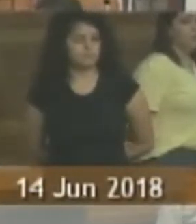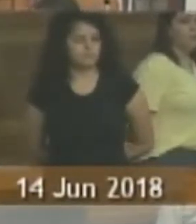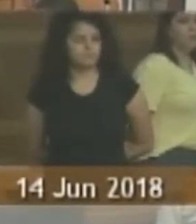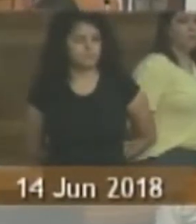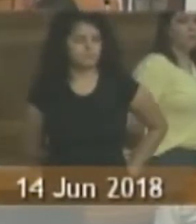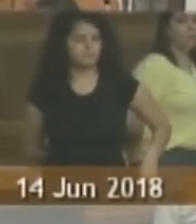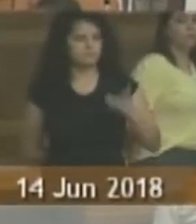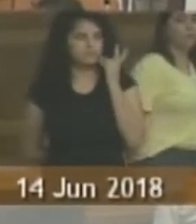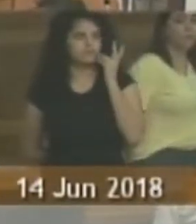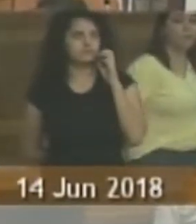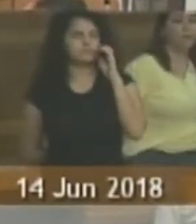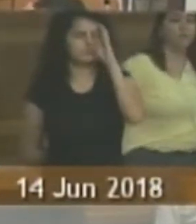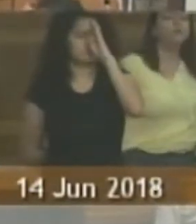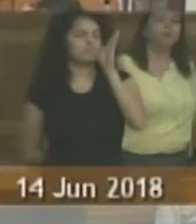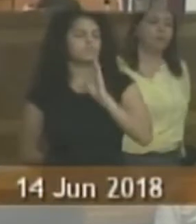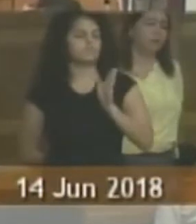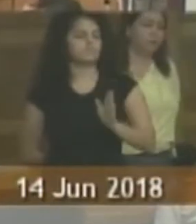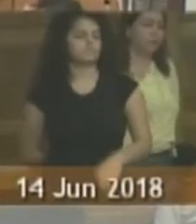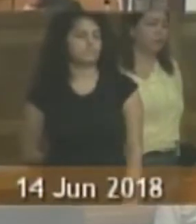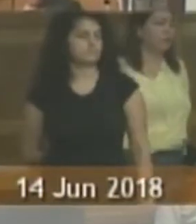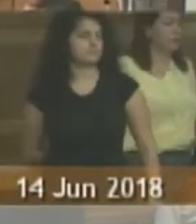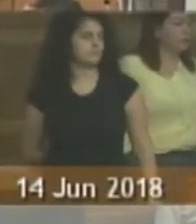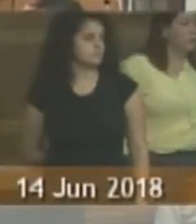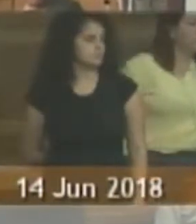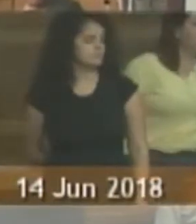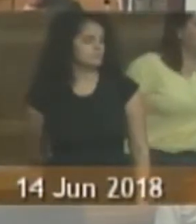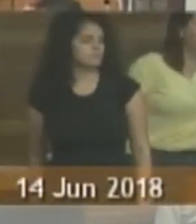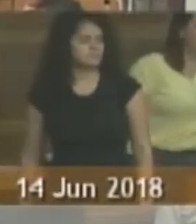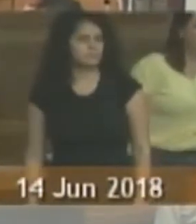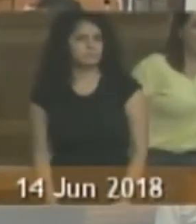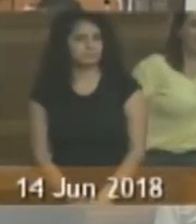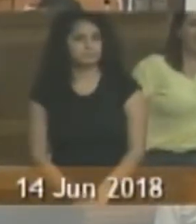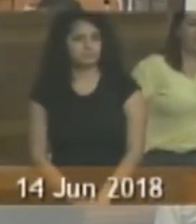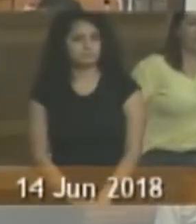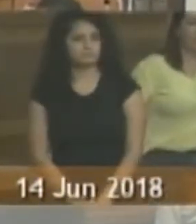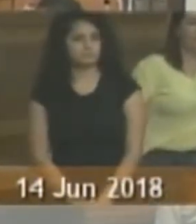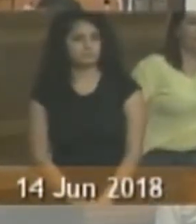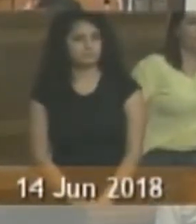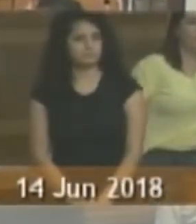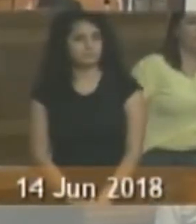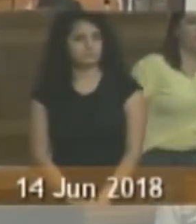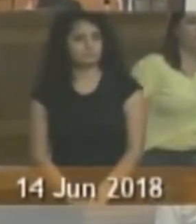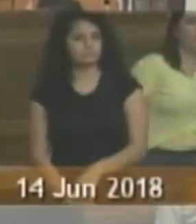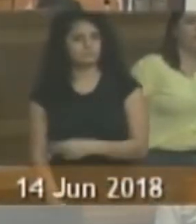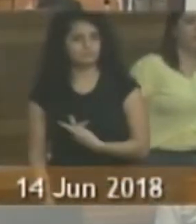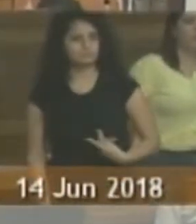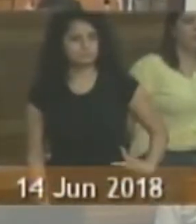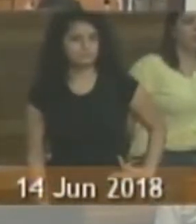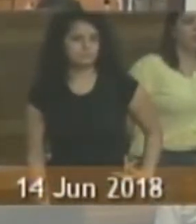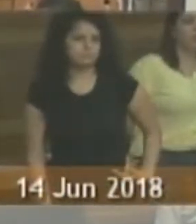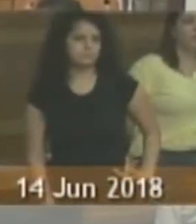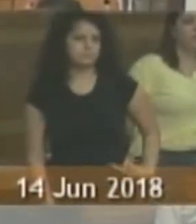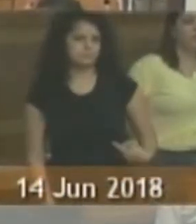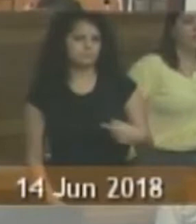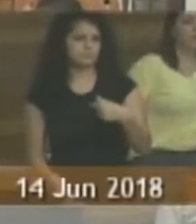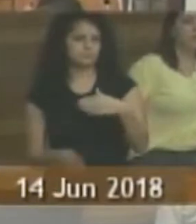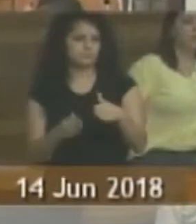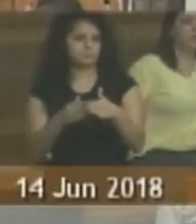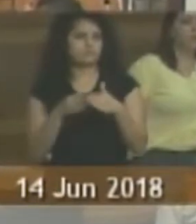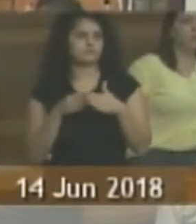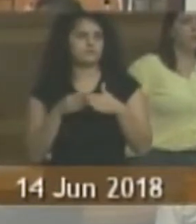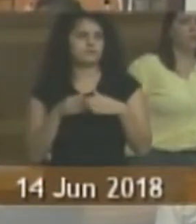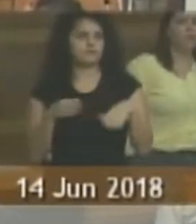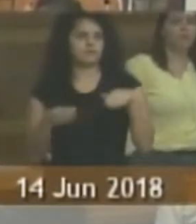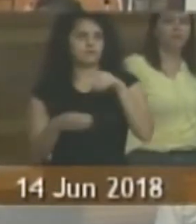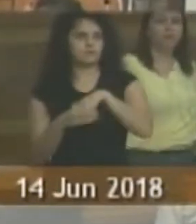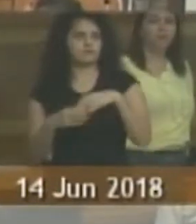Vereadora Tite Brasil. Já votei, não? Não. Presidente. Eu voto primeiro, não está. Por não, vereador. Pedi votação em bloco